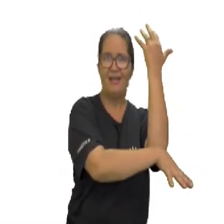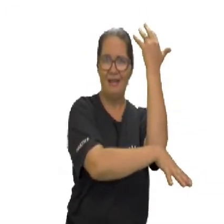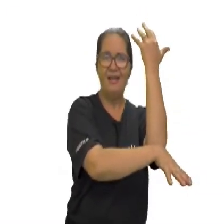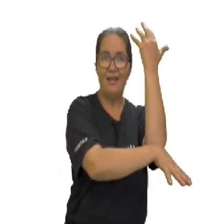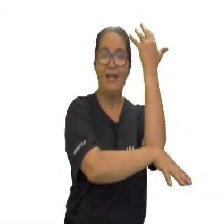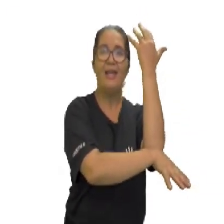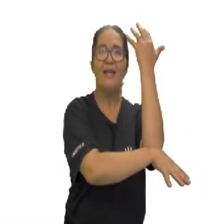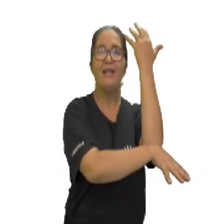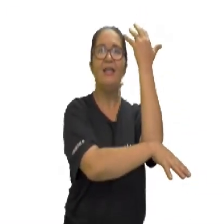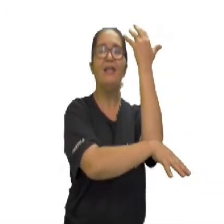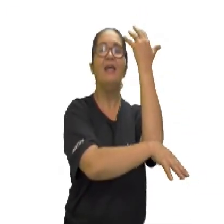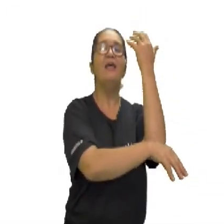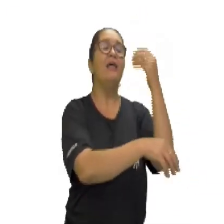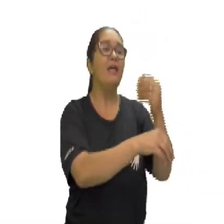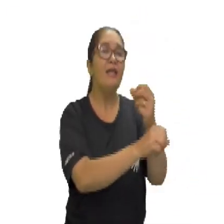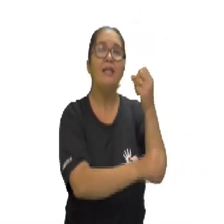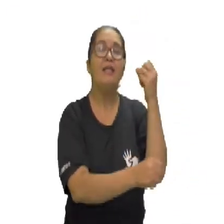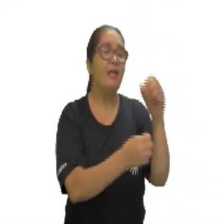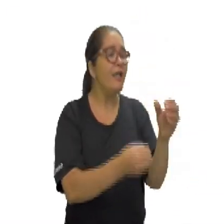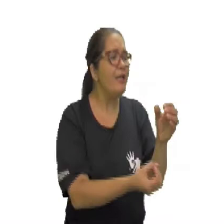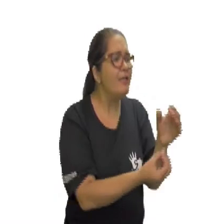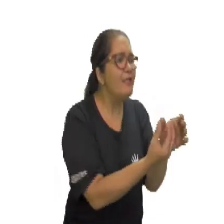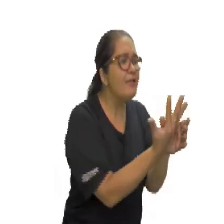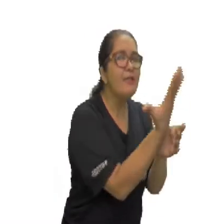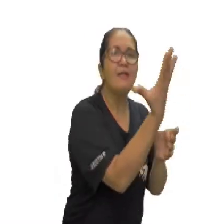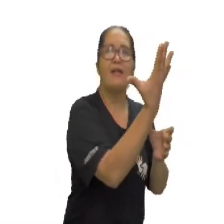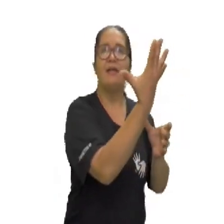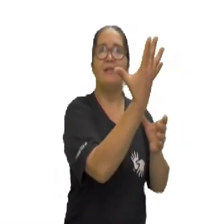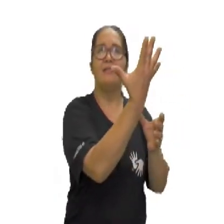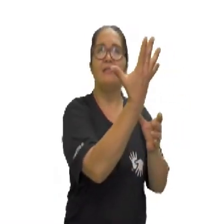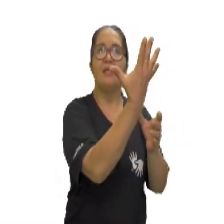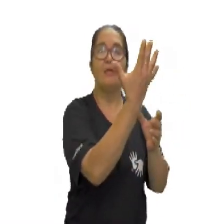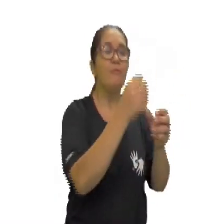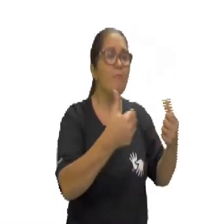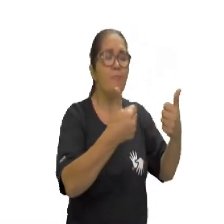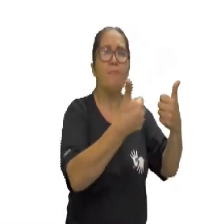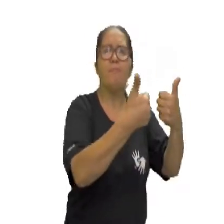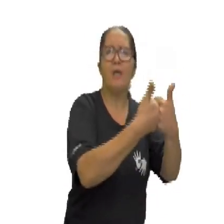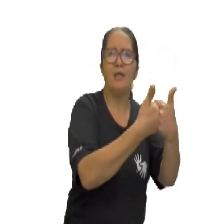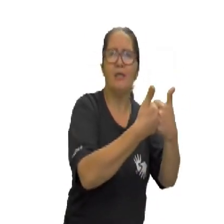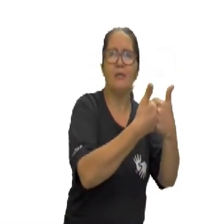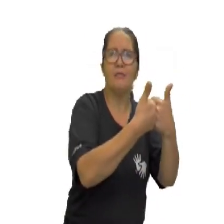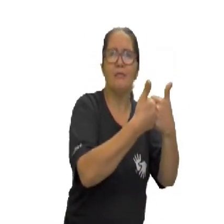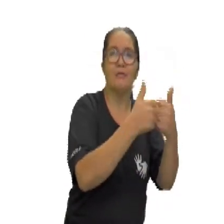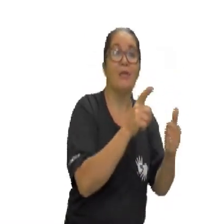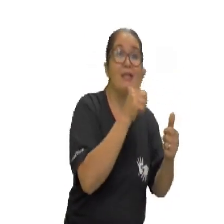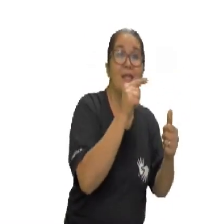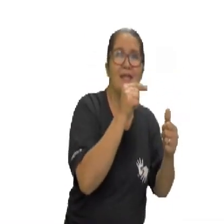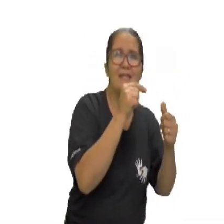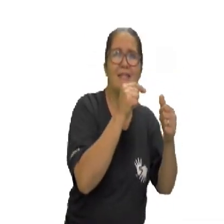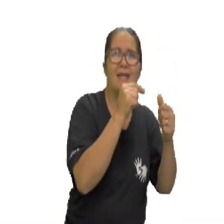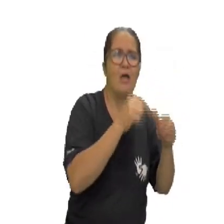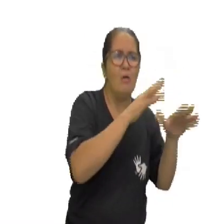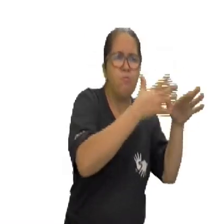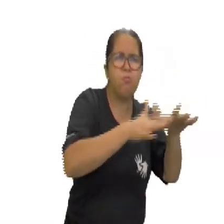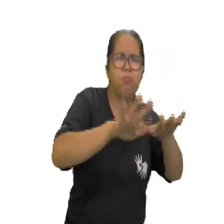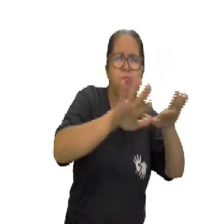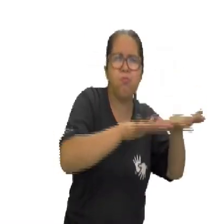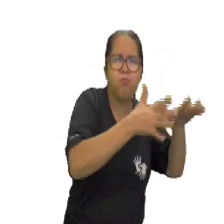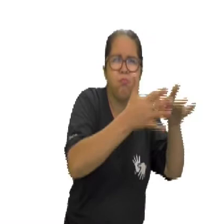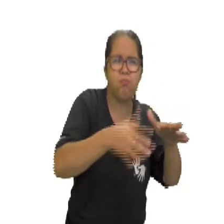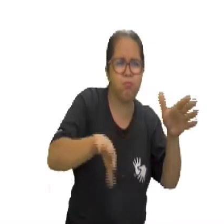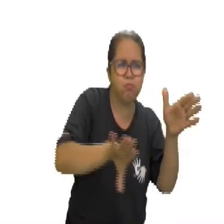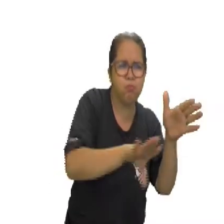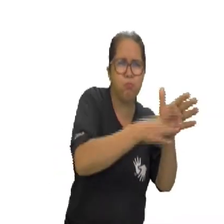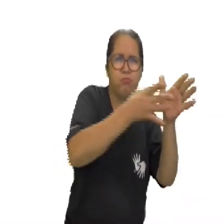região. Ela aparece tanto no sul, na parte sul, quanto na parte nordeste, quanto na parte